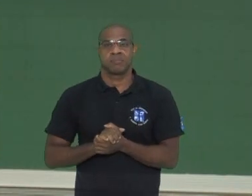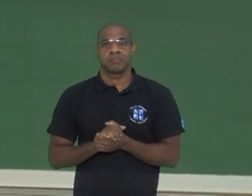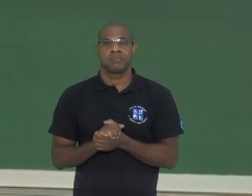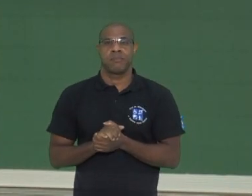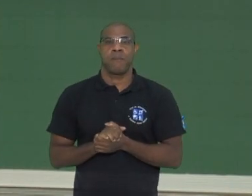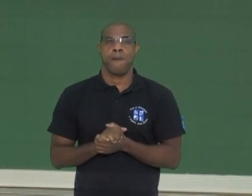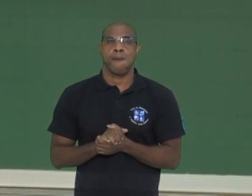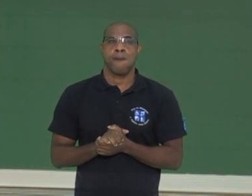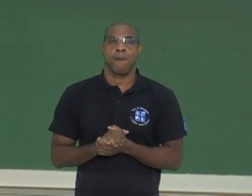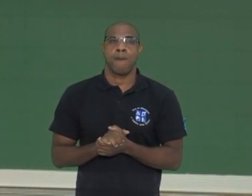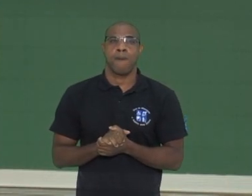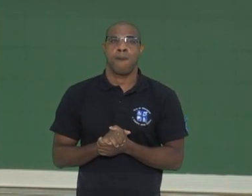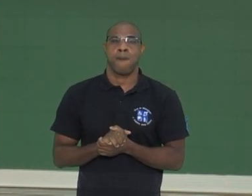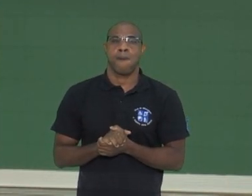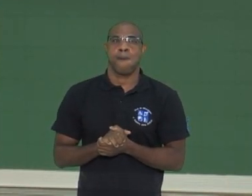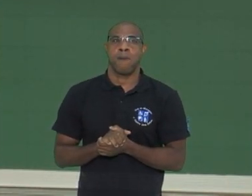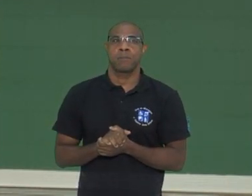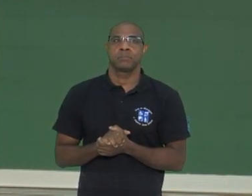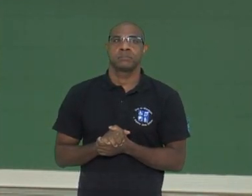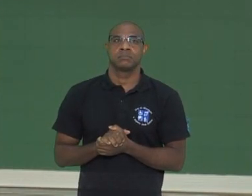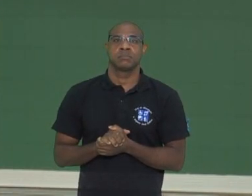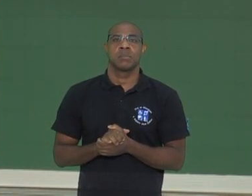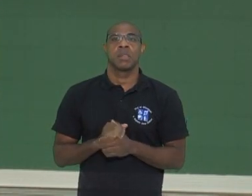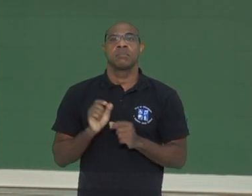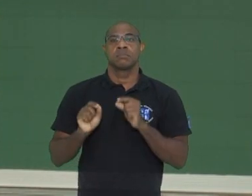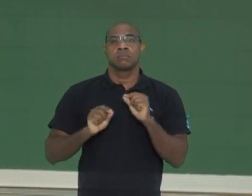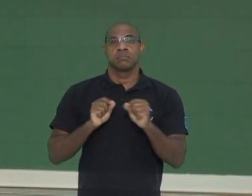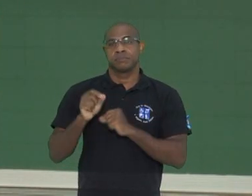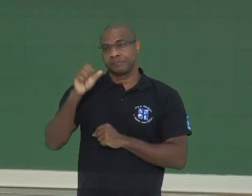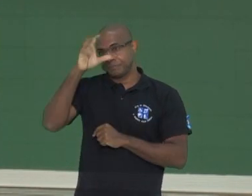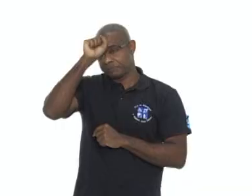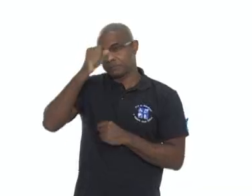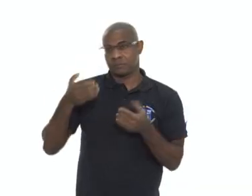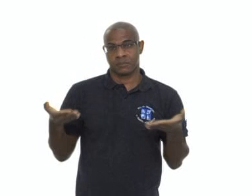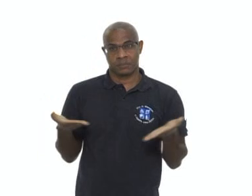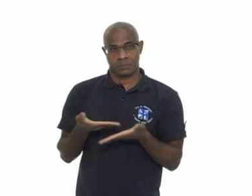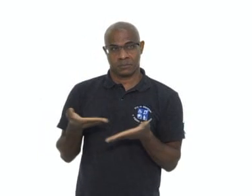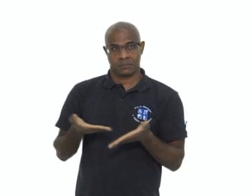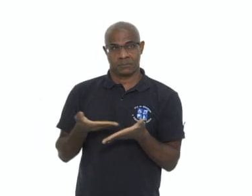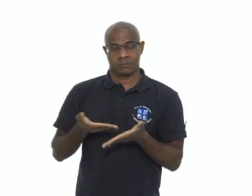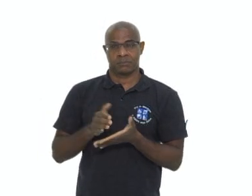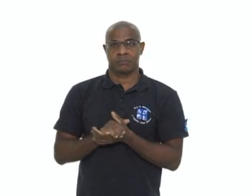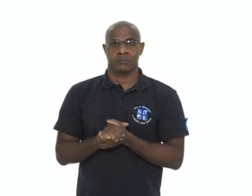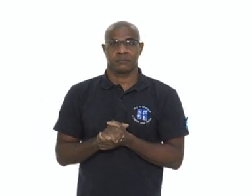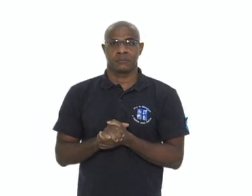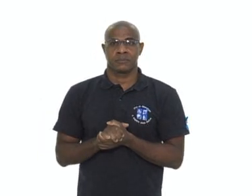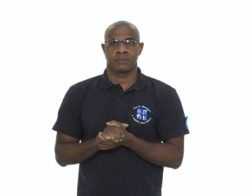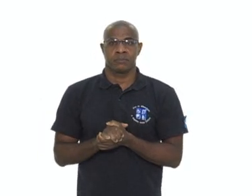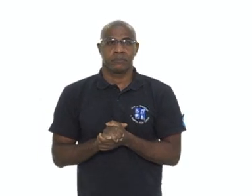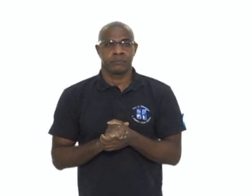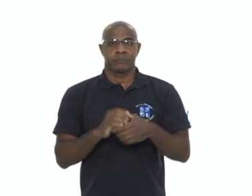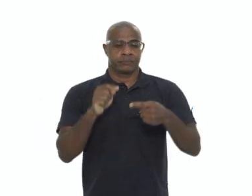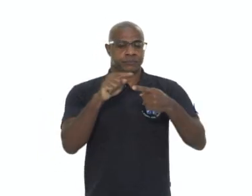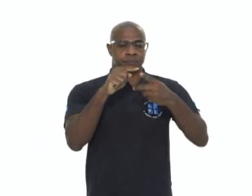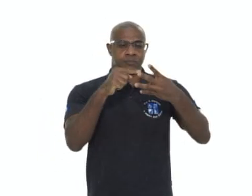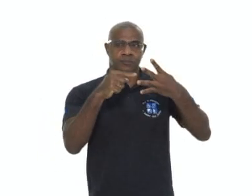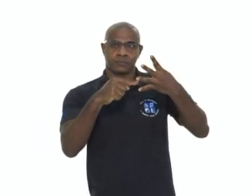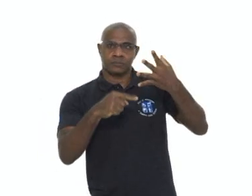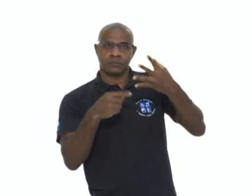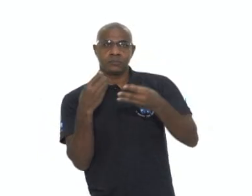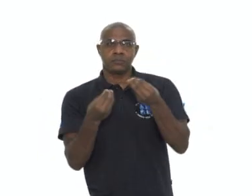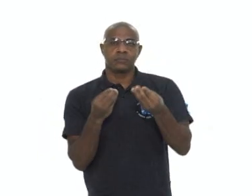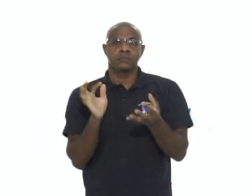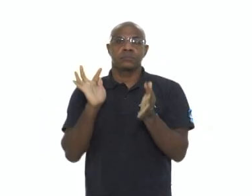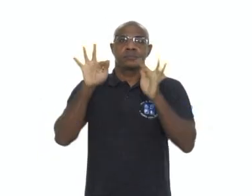tranquilo? E o que a gente aprendeu na aula de hoje? Então, na aula de hoje, estudamos sobre como terminou a